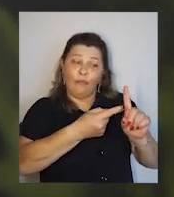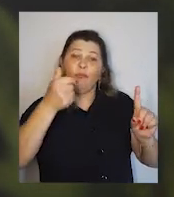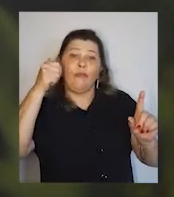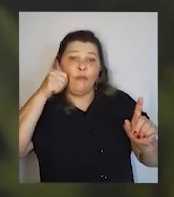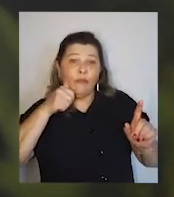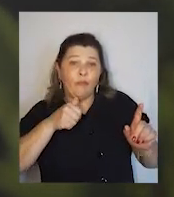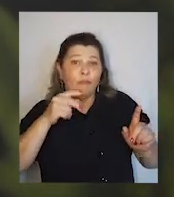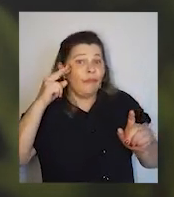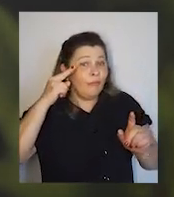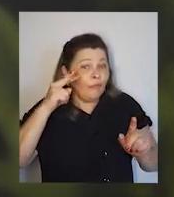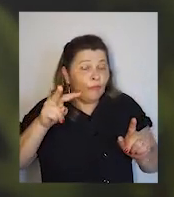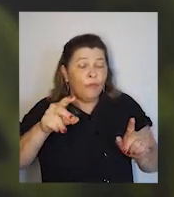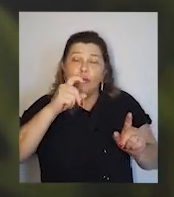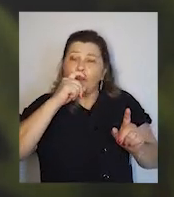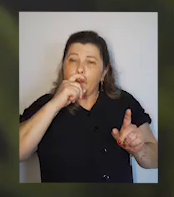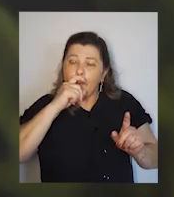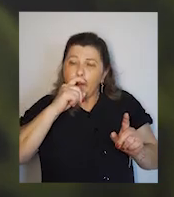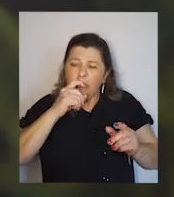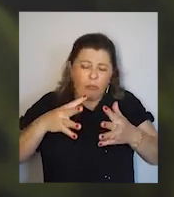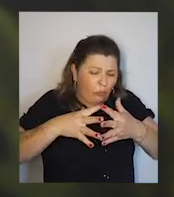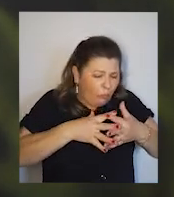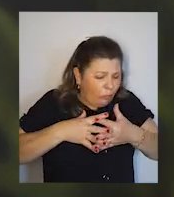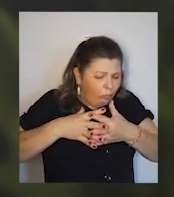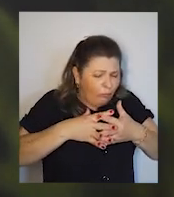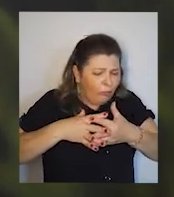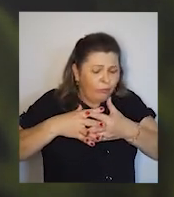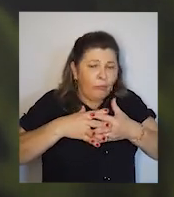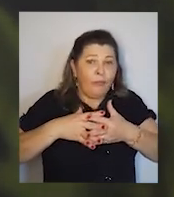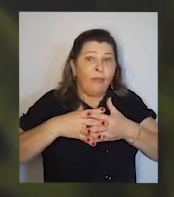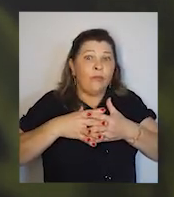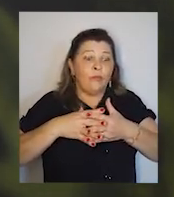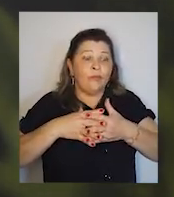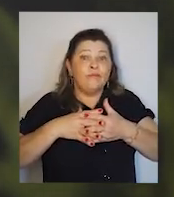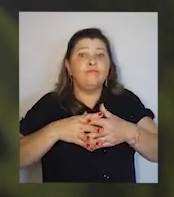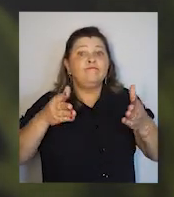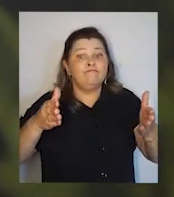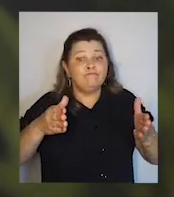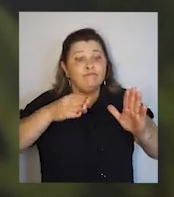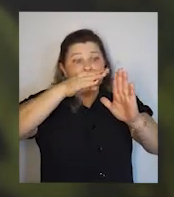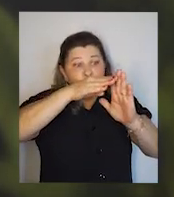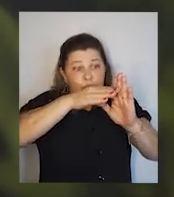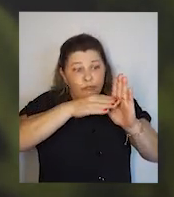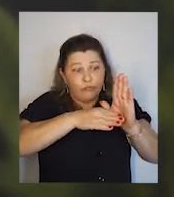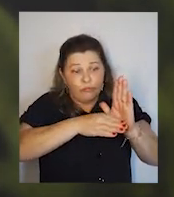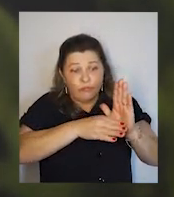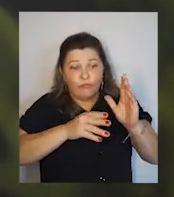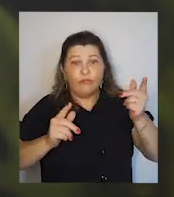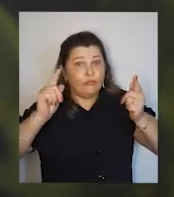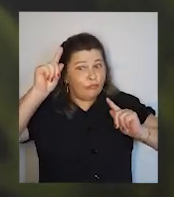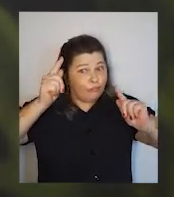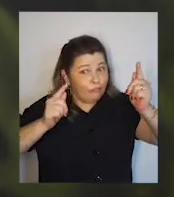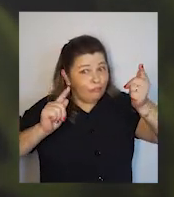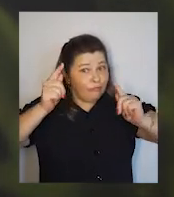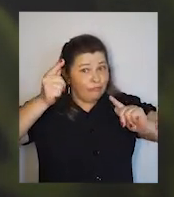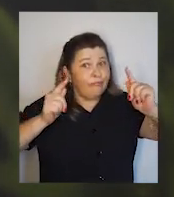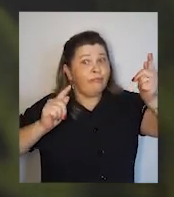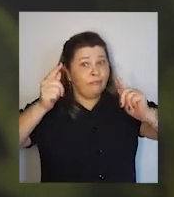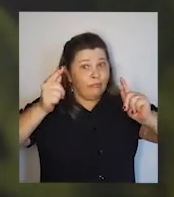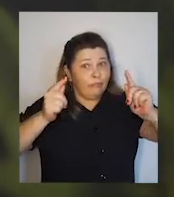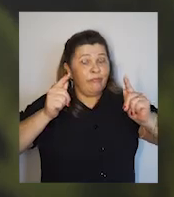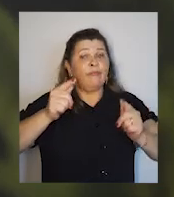gente via aquele pai ali meio perdido naquele ambiente. Então a gente implementou o pré-natal do parceiro em